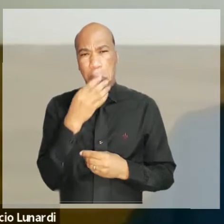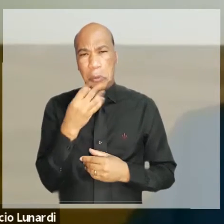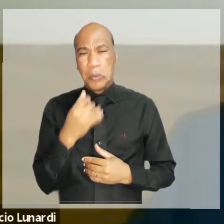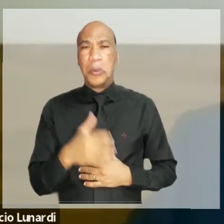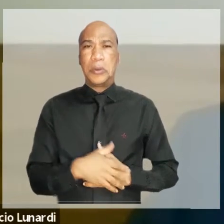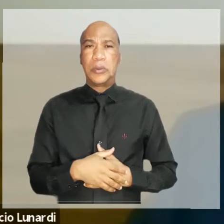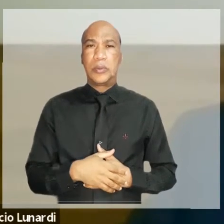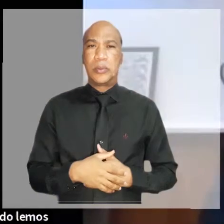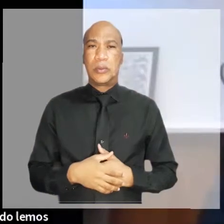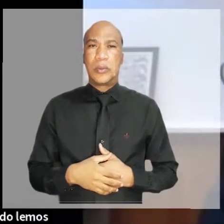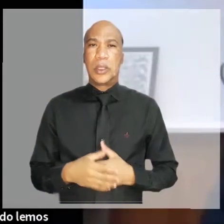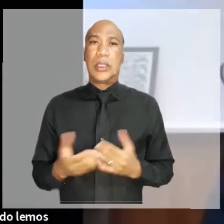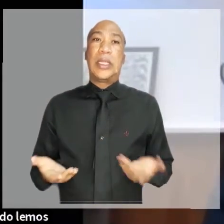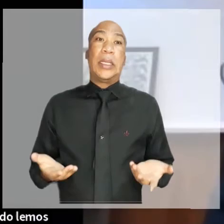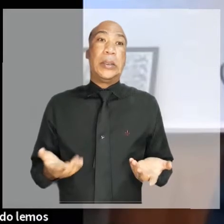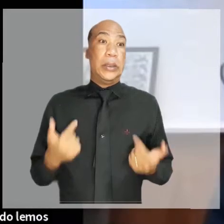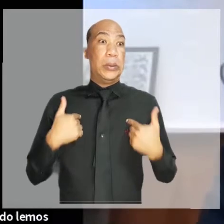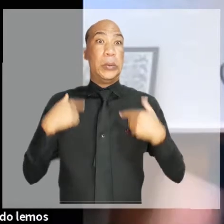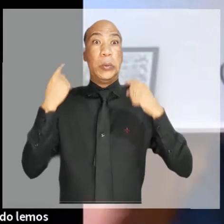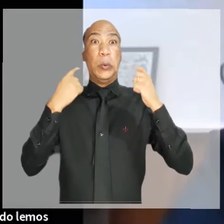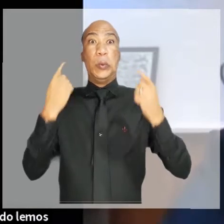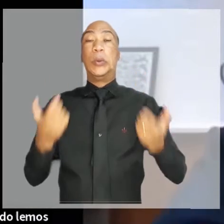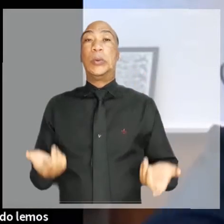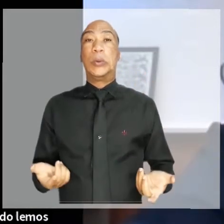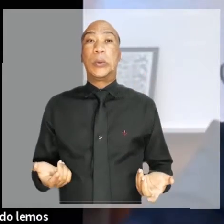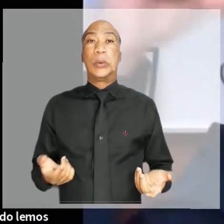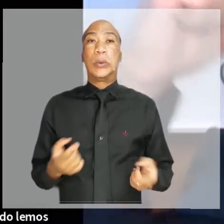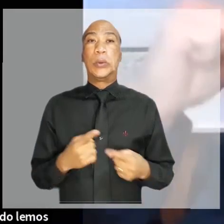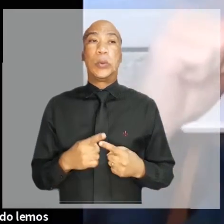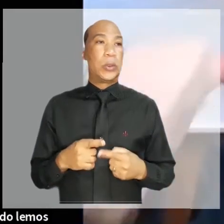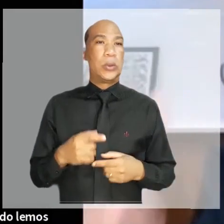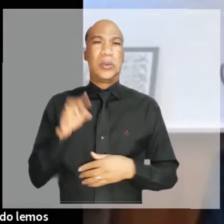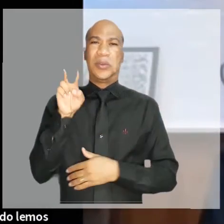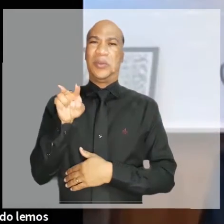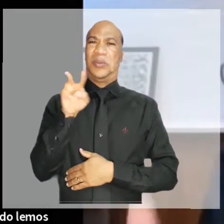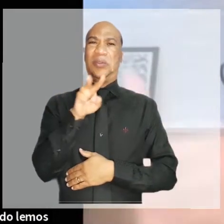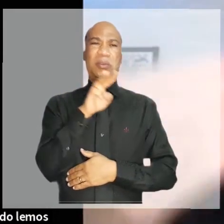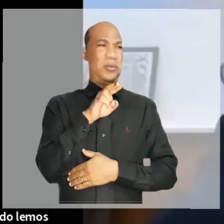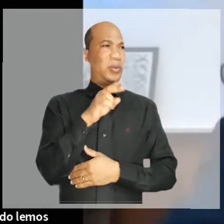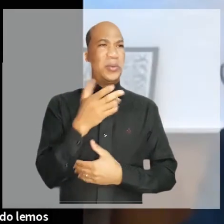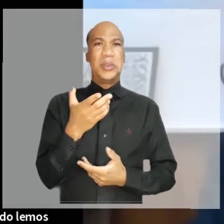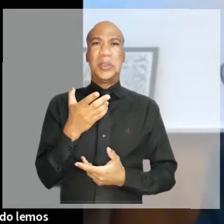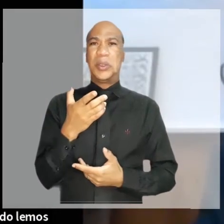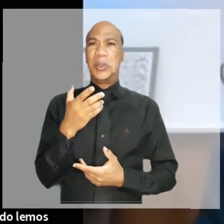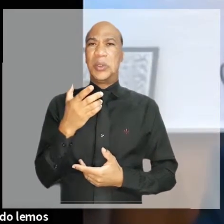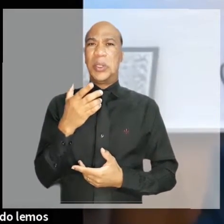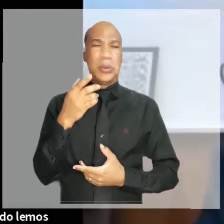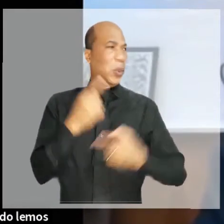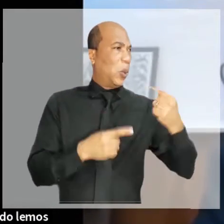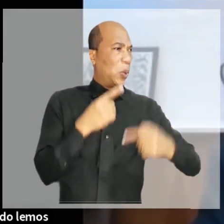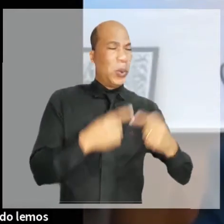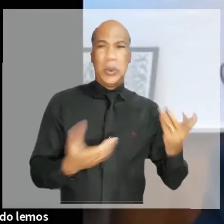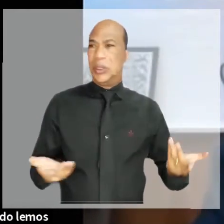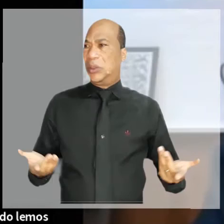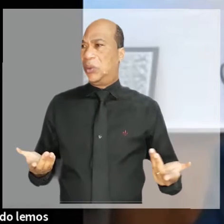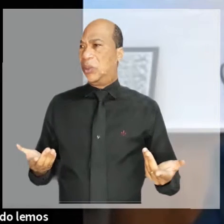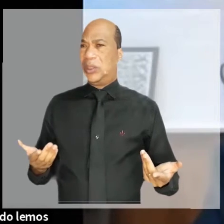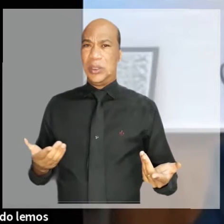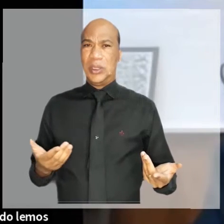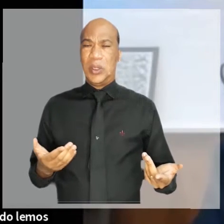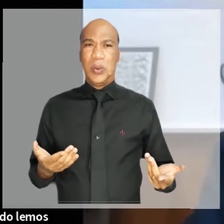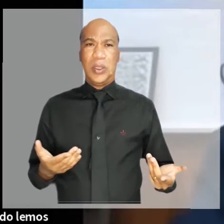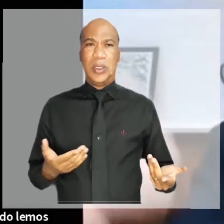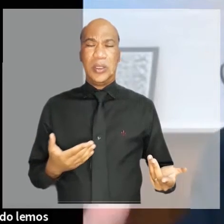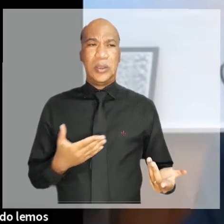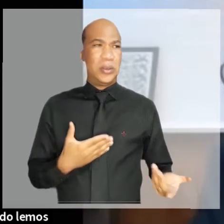Judiciário, de restringir acesso a dados e em andar de marcha ré, né? Você já tem hoje um patamar elevado de